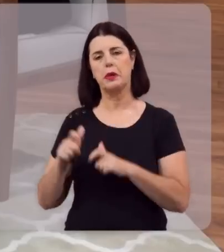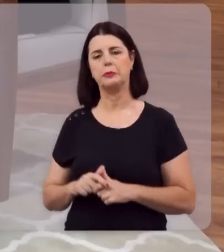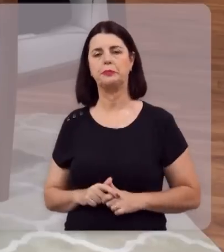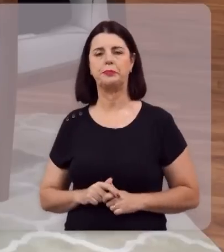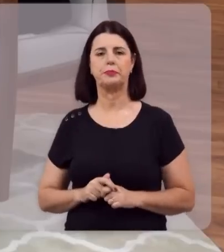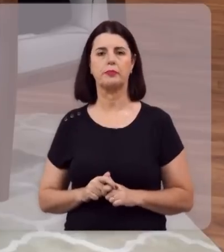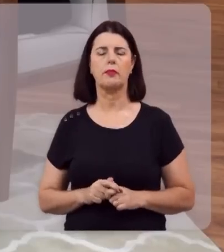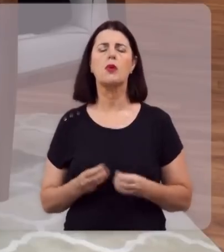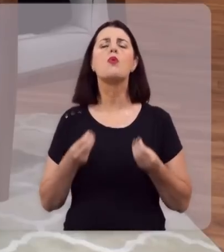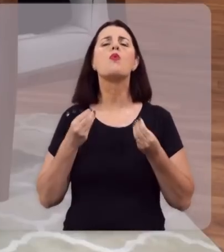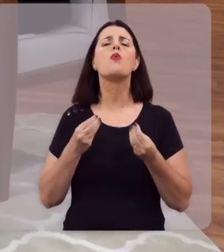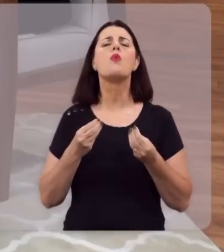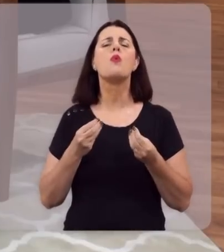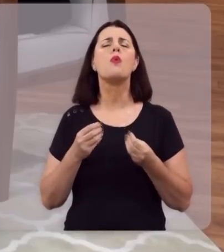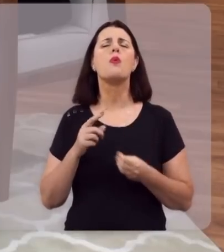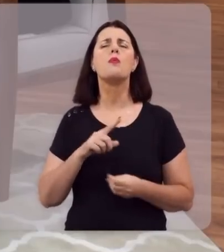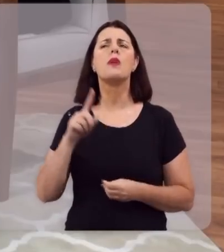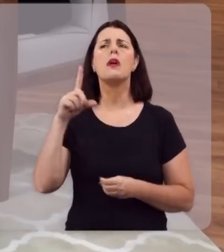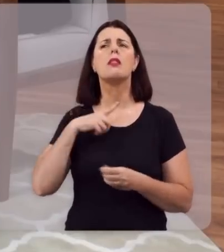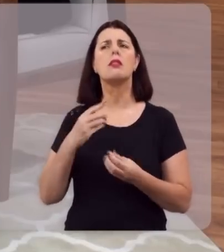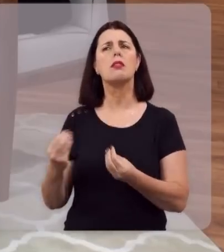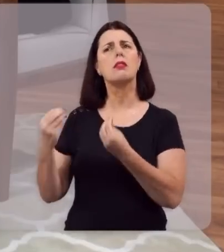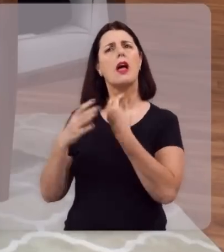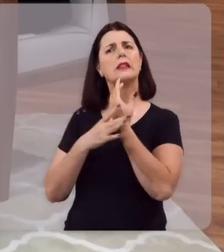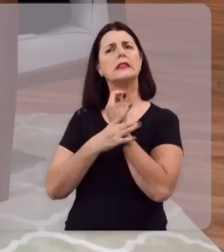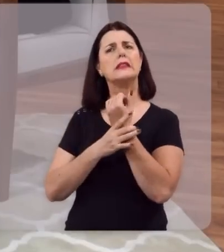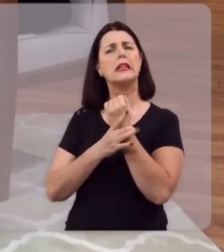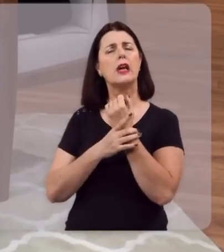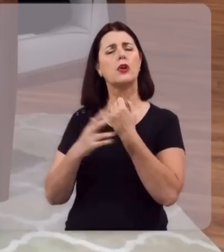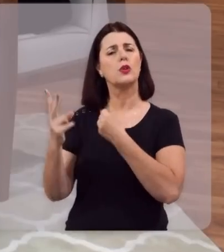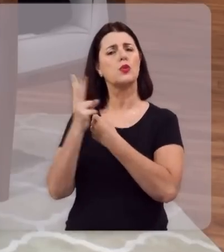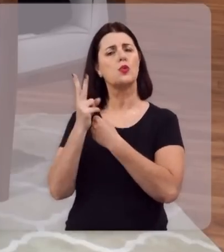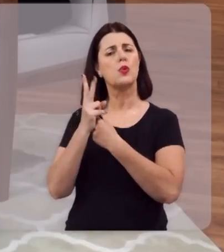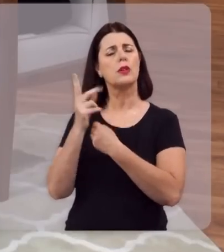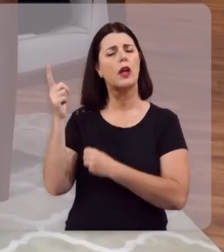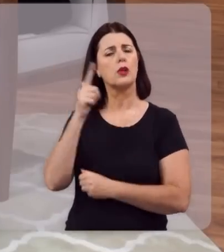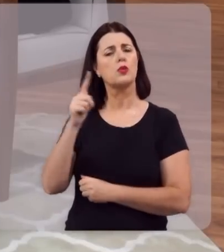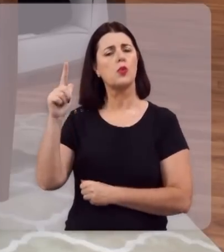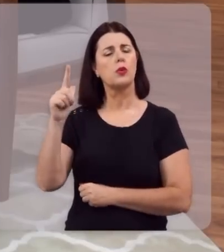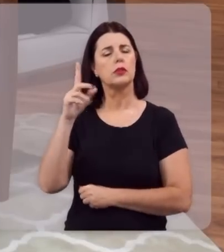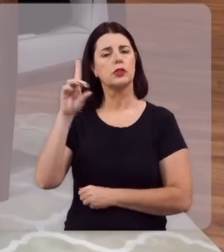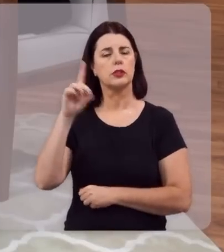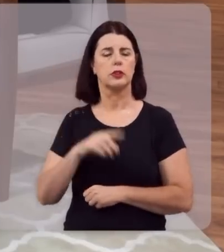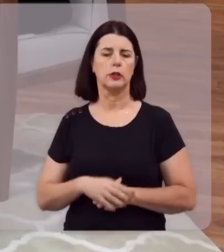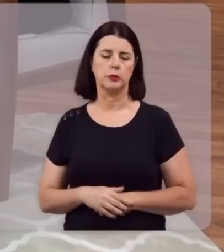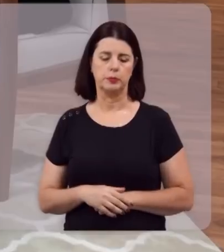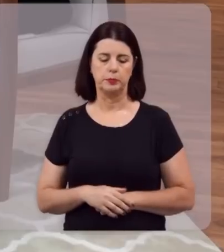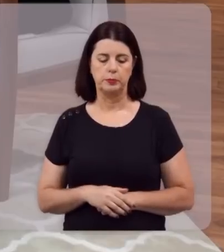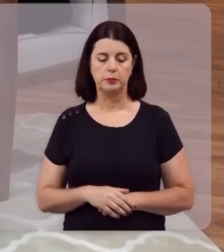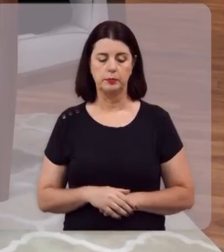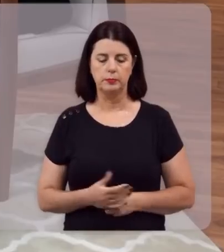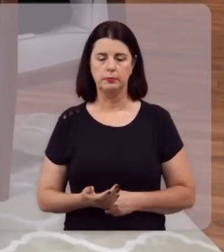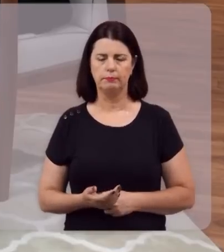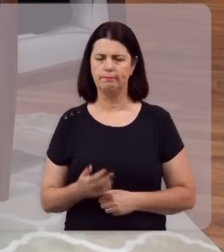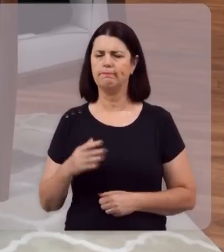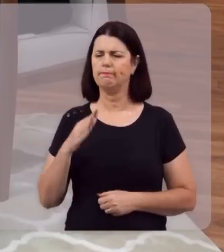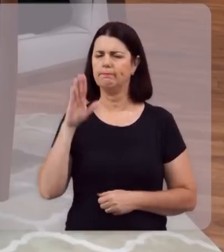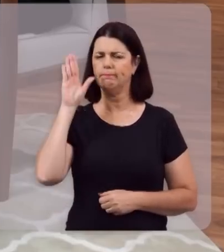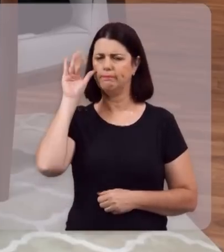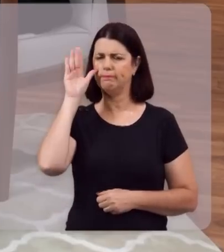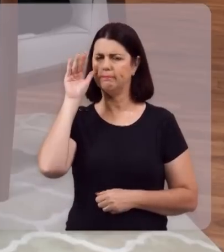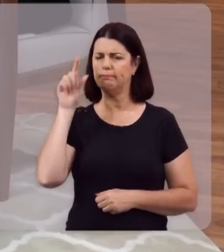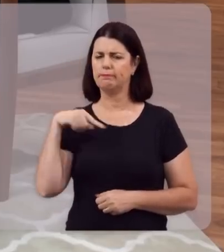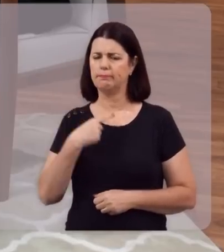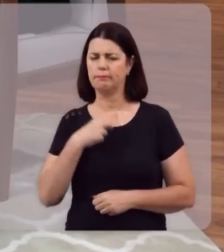todos os lugares como isso nos traz segurança do Cuidado constante de Deus para com a nossa vida é tão